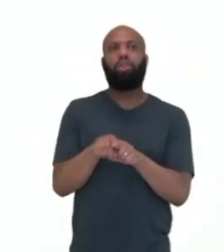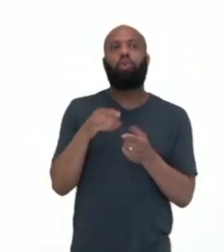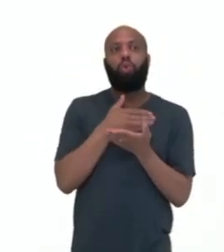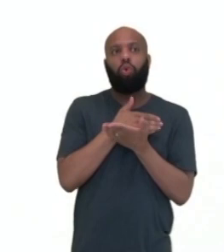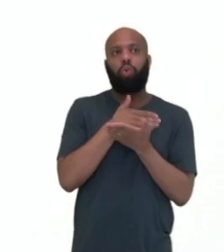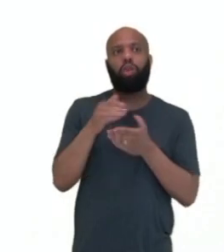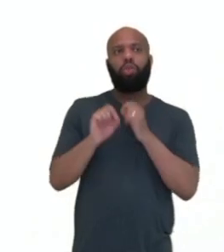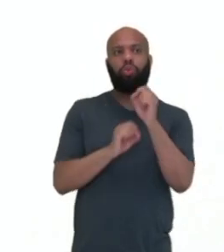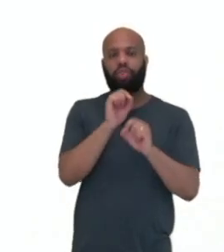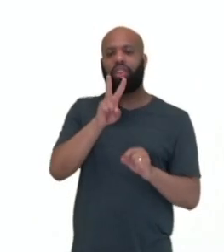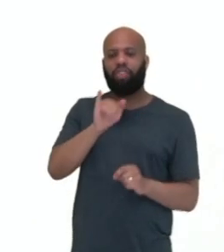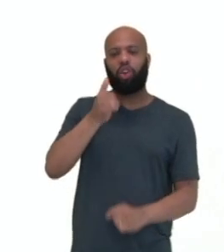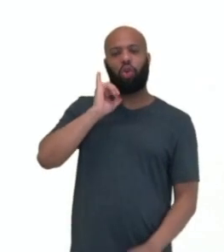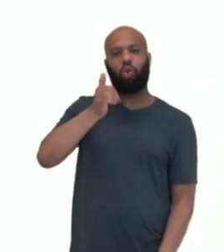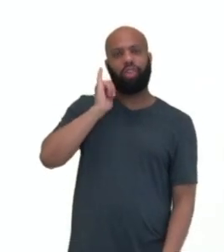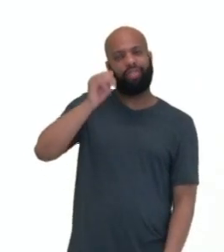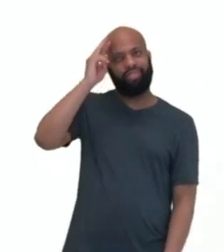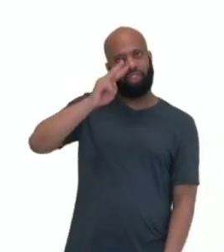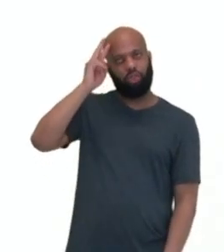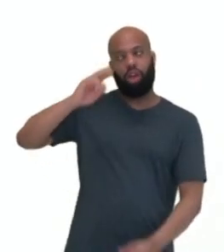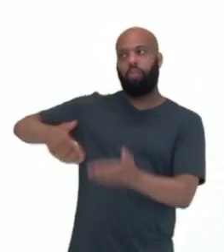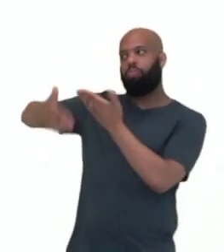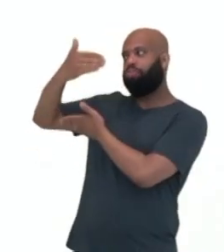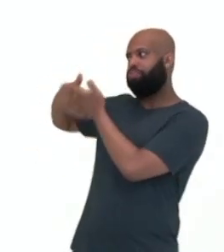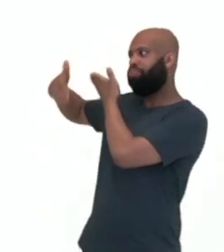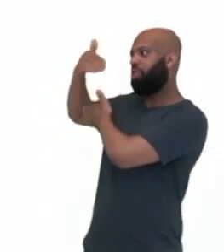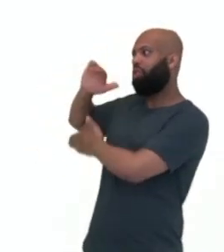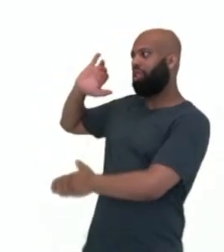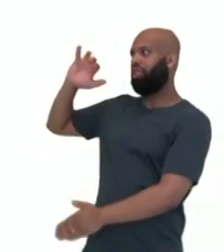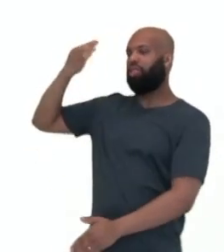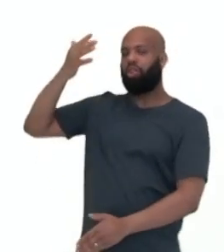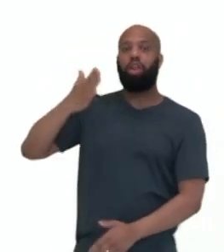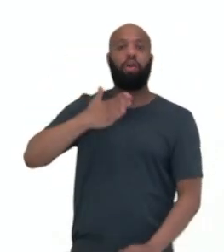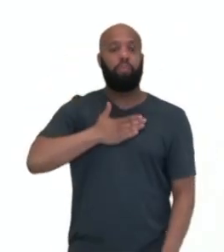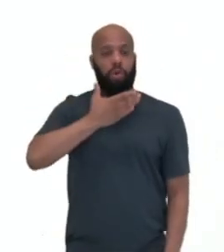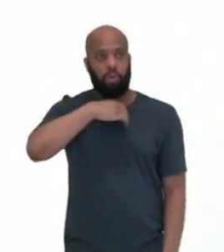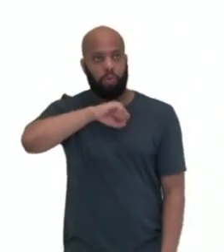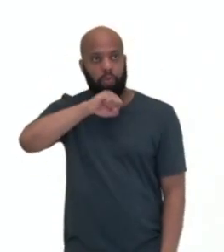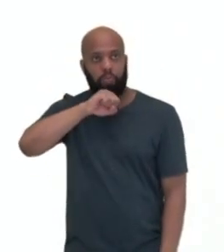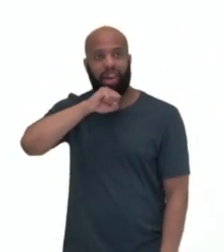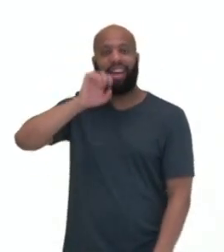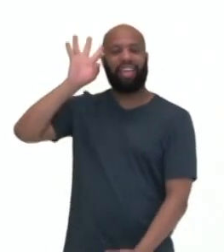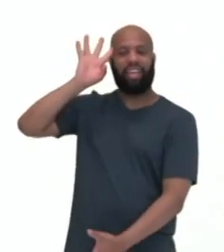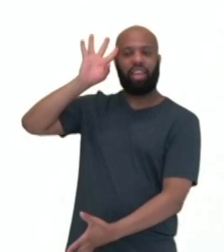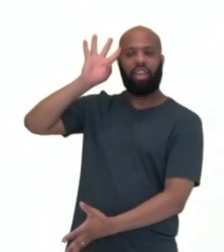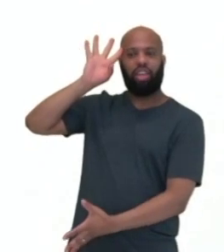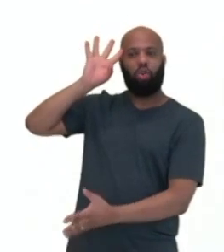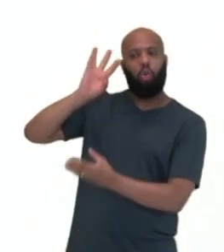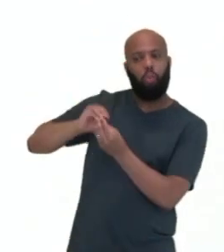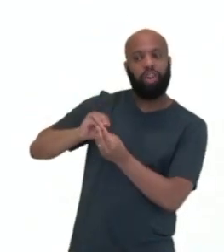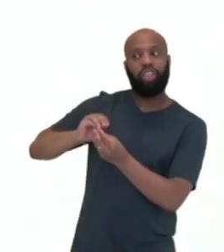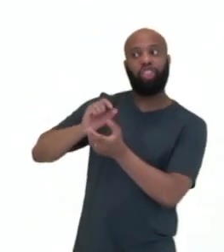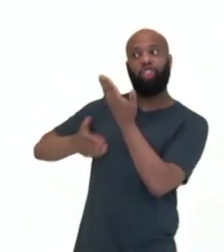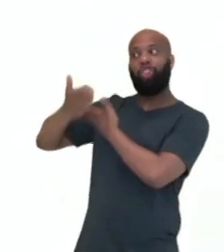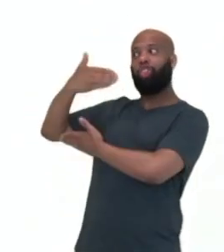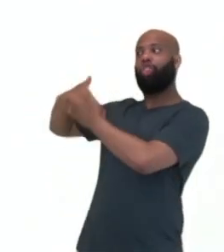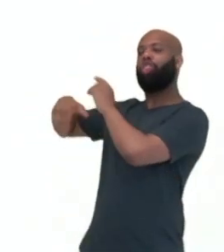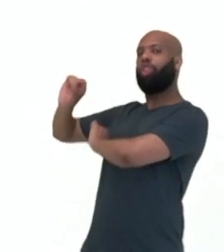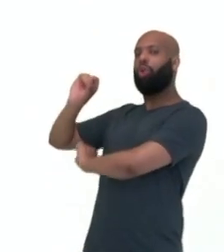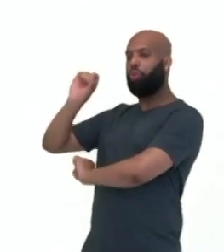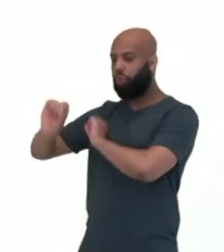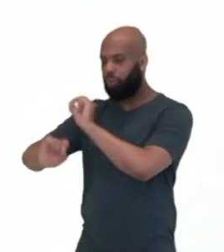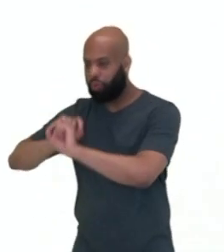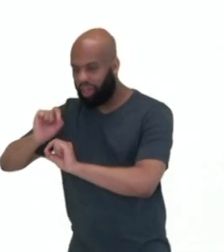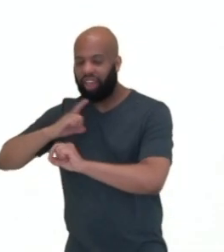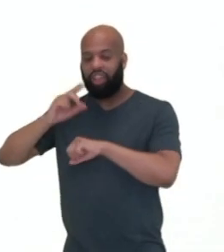Começa ele narrando aqui as histórias que aconteceram com ele. Meu pai interpretava aquilo, tá vendo? Então, os